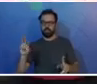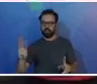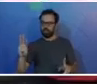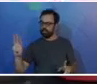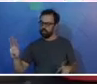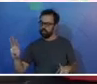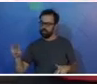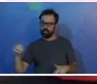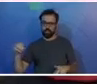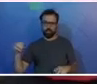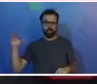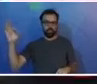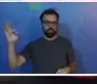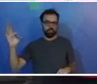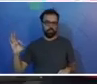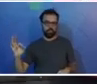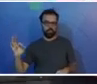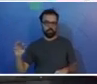dos R$50,